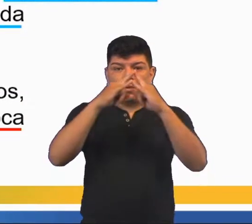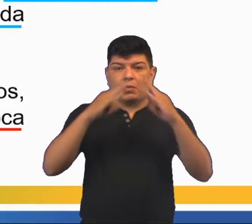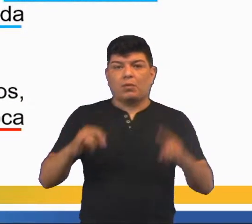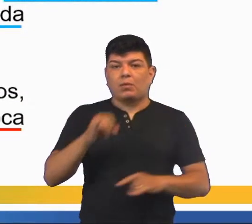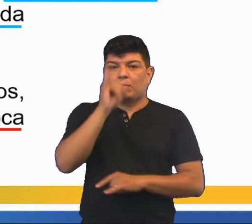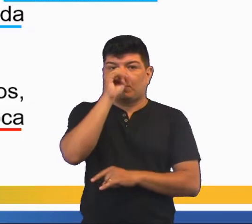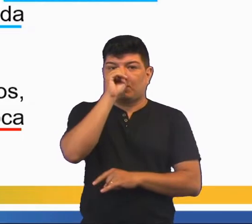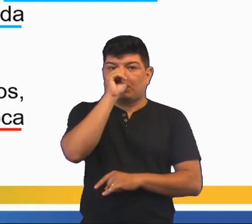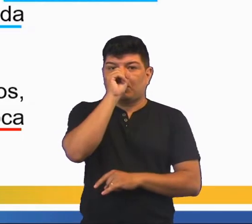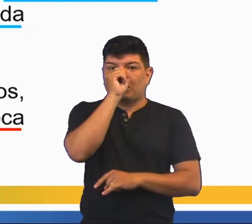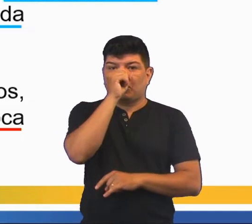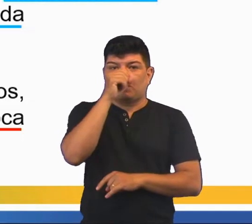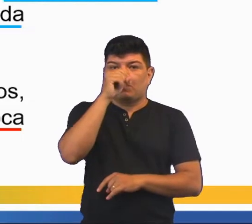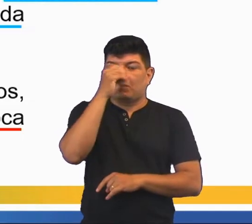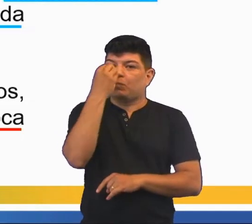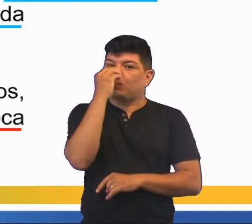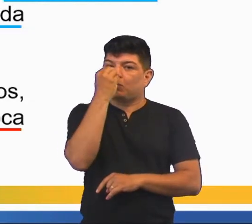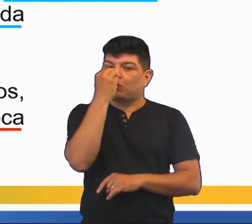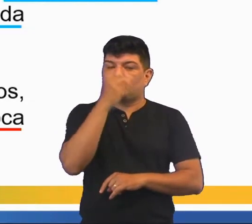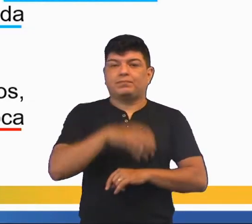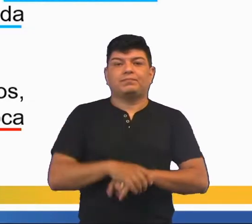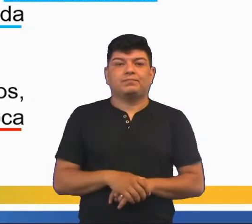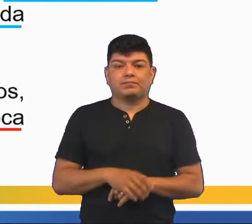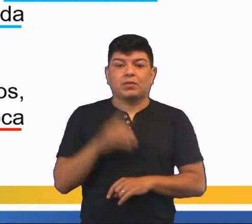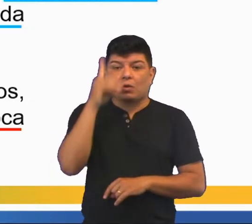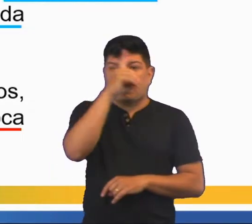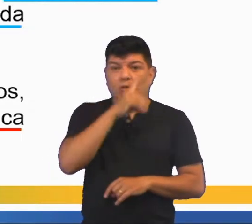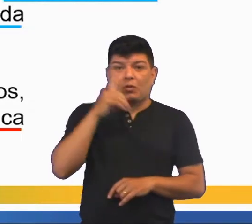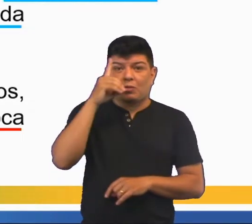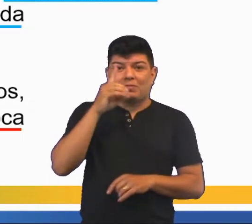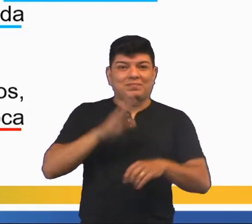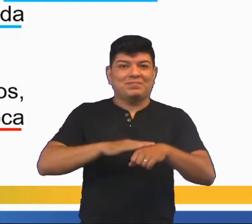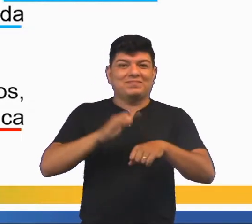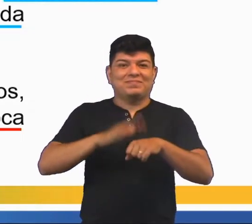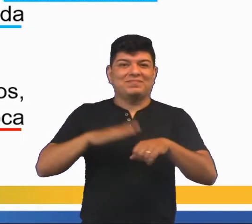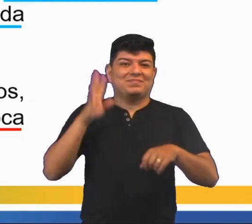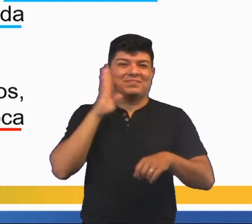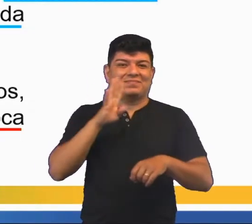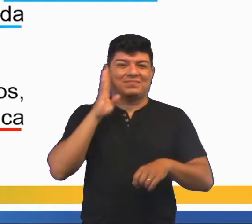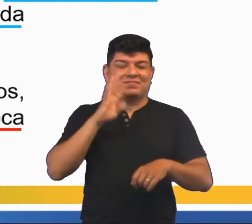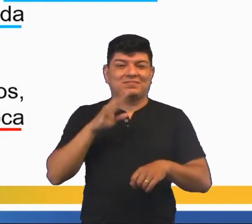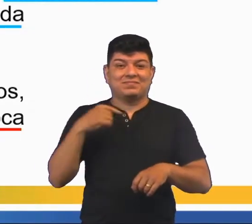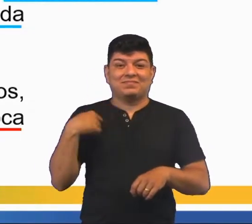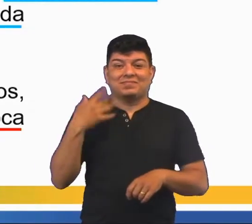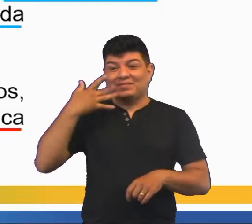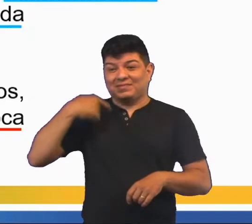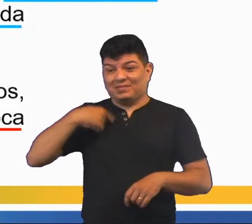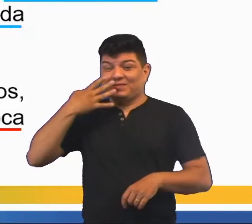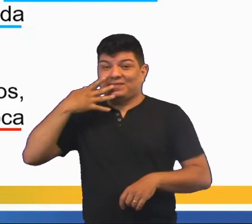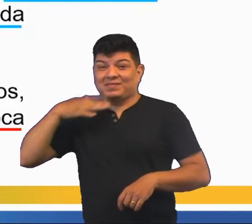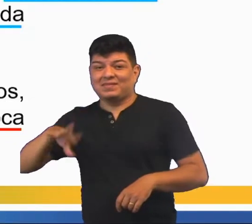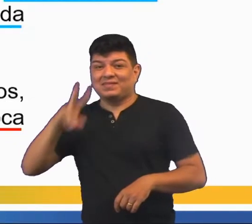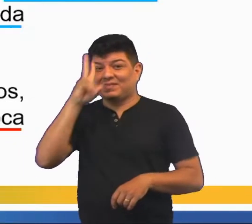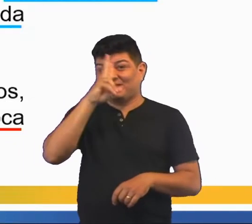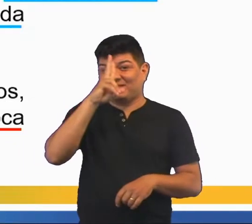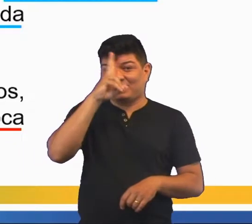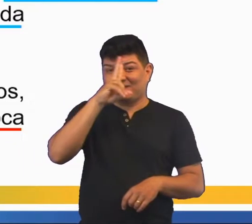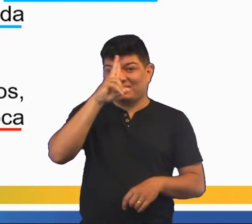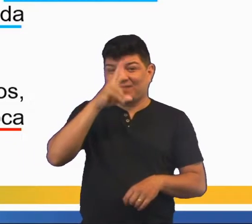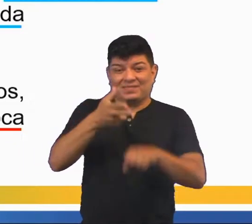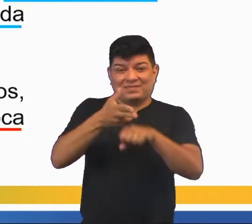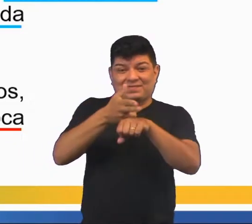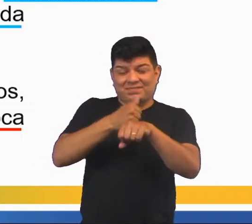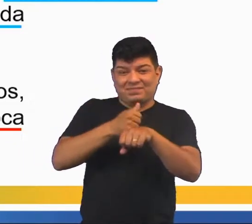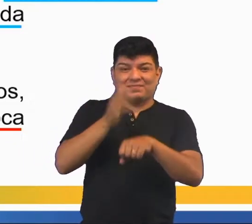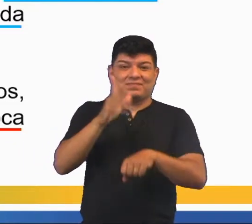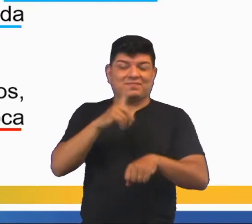circo. Domingo no circo. Não há nada mais divertido. Quando eu era criança, lembro de que desde